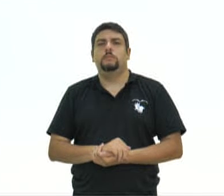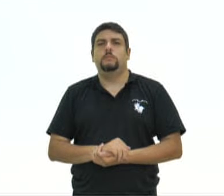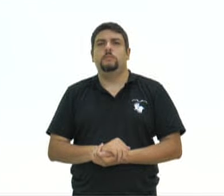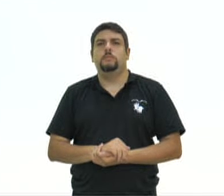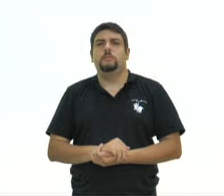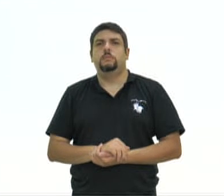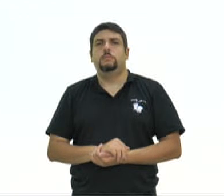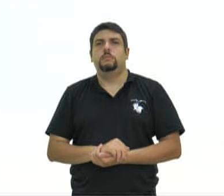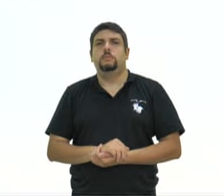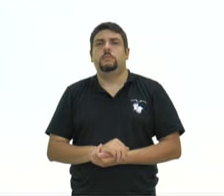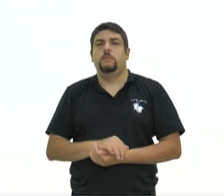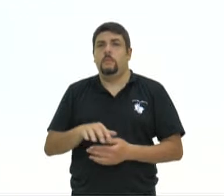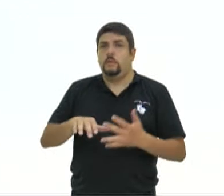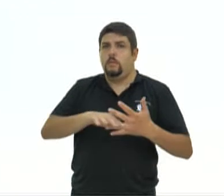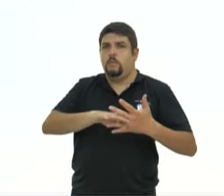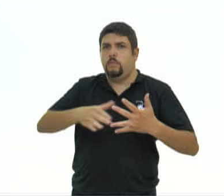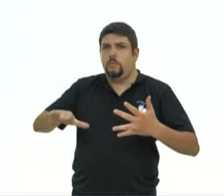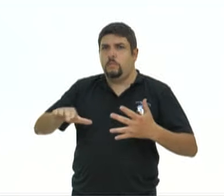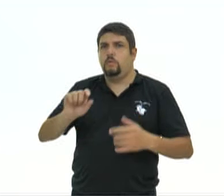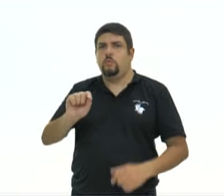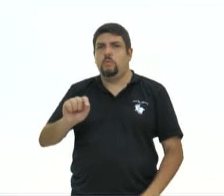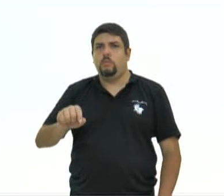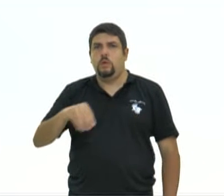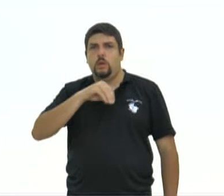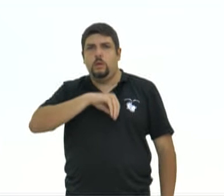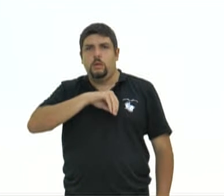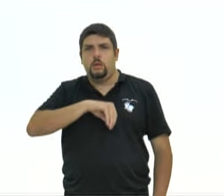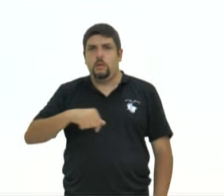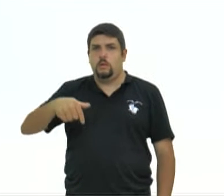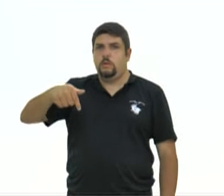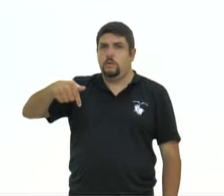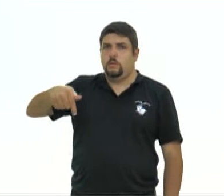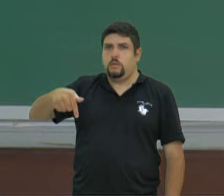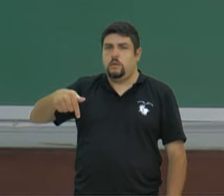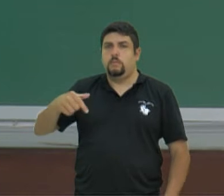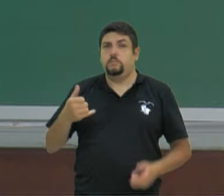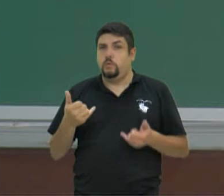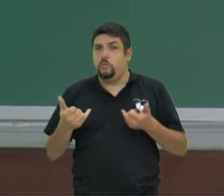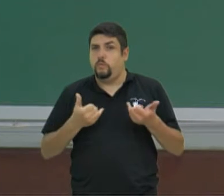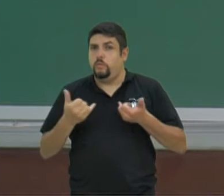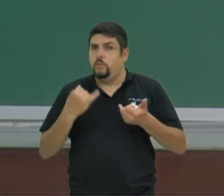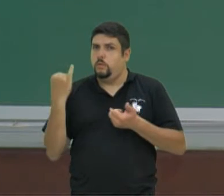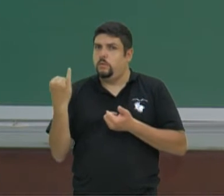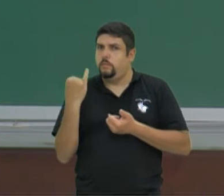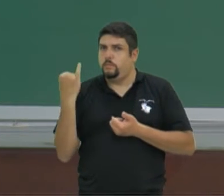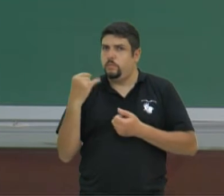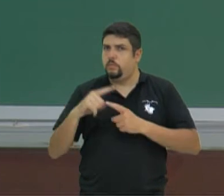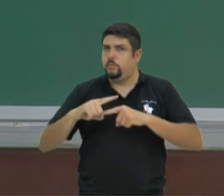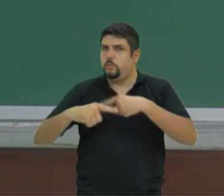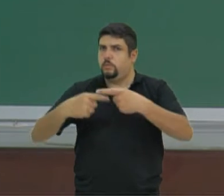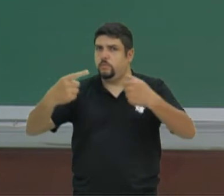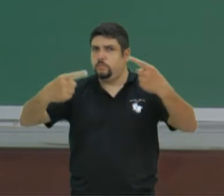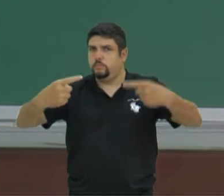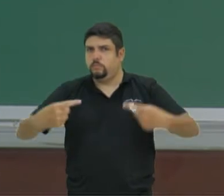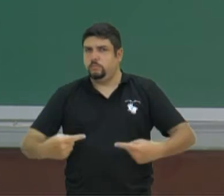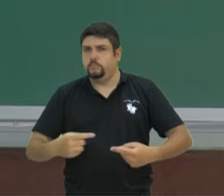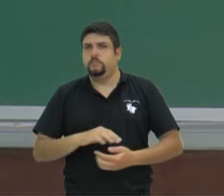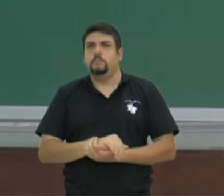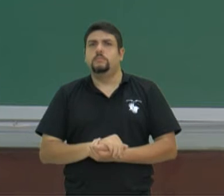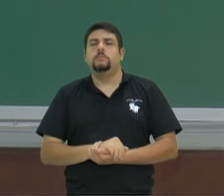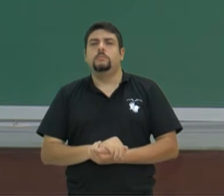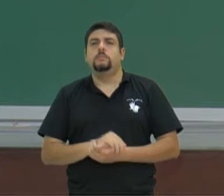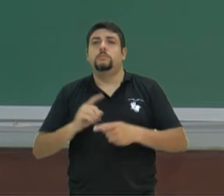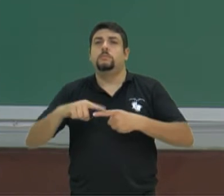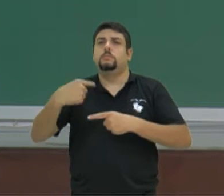mínimos. Beleza? Guarde essa informação, porque é uma informação importante para a gente discutir depois. Tá? Qual é o